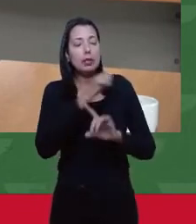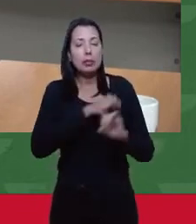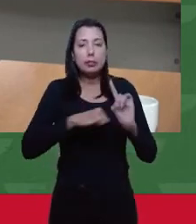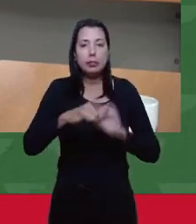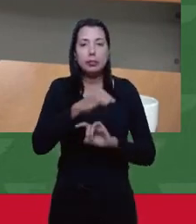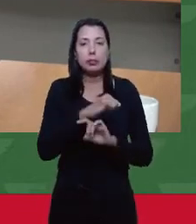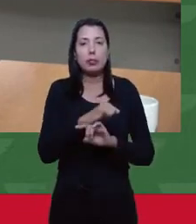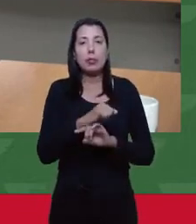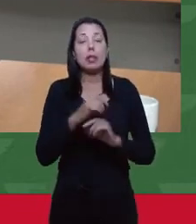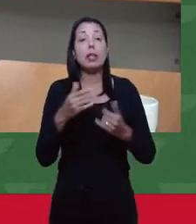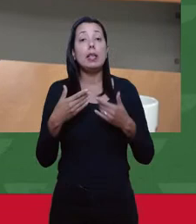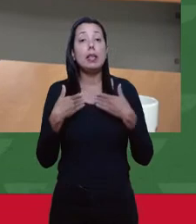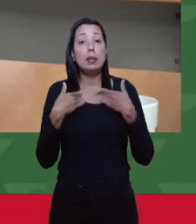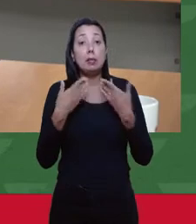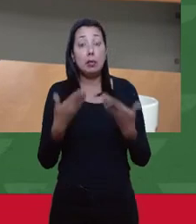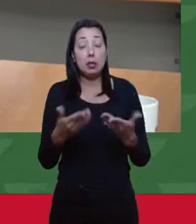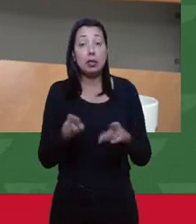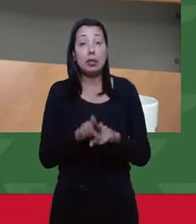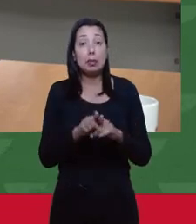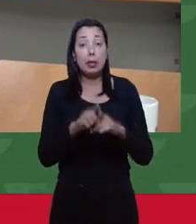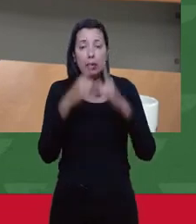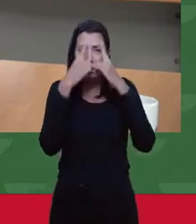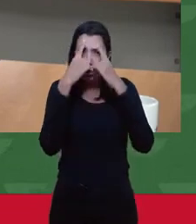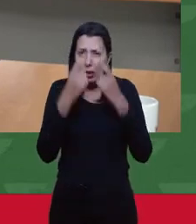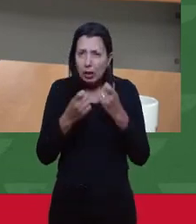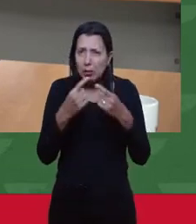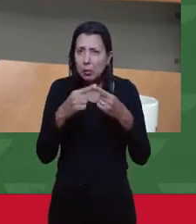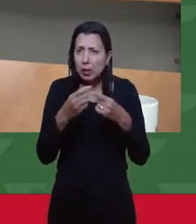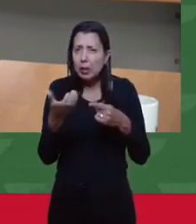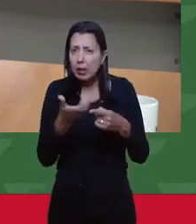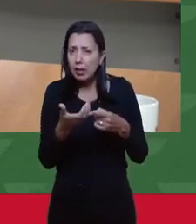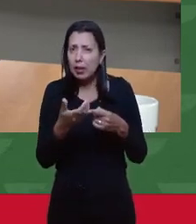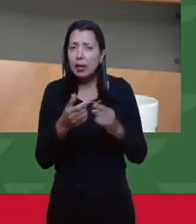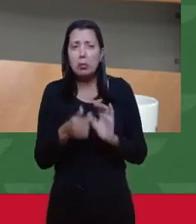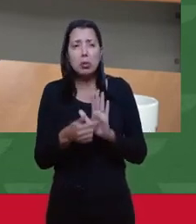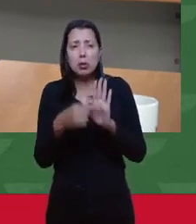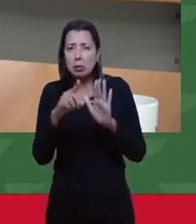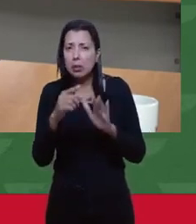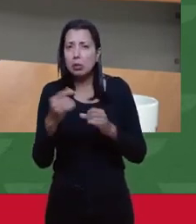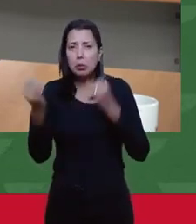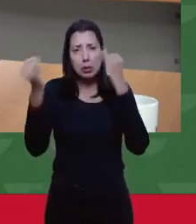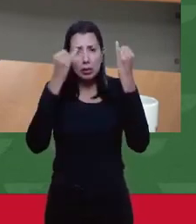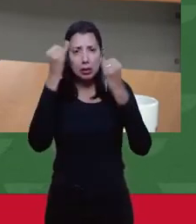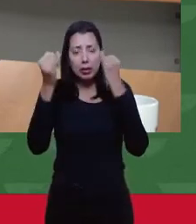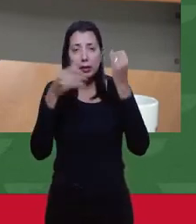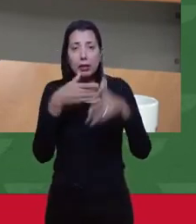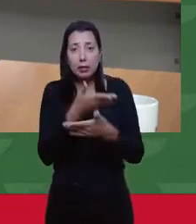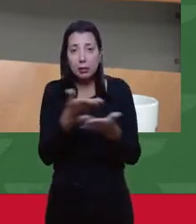sociedade, expressar-se e são violentados porque querem se expressar corretamente conforme seus ideais.